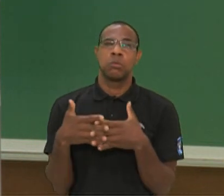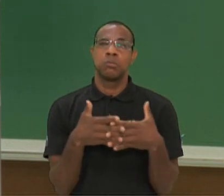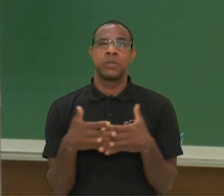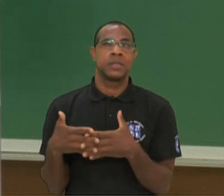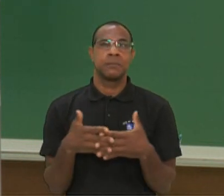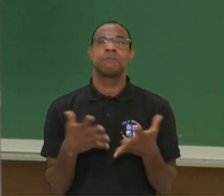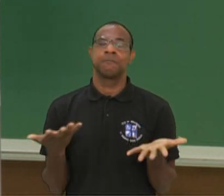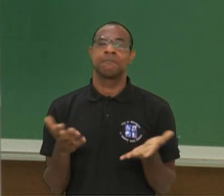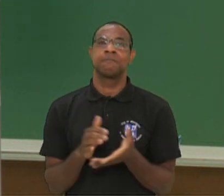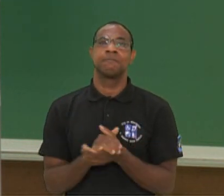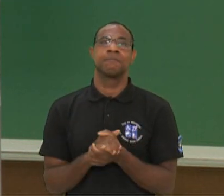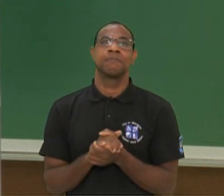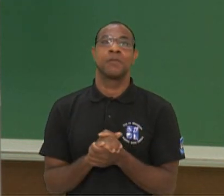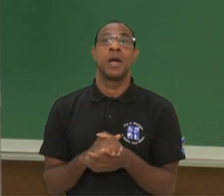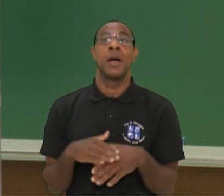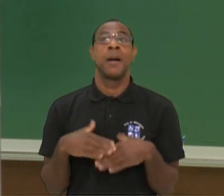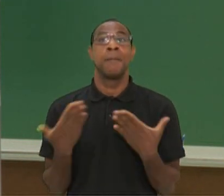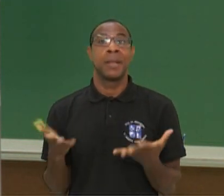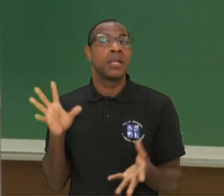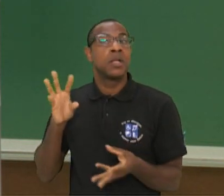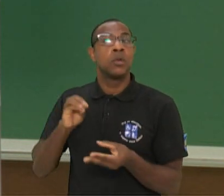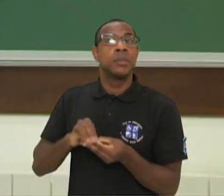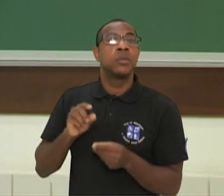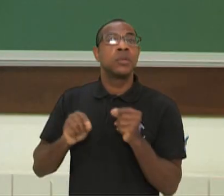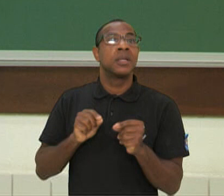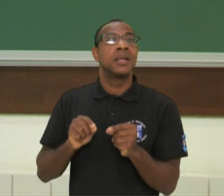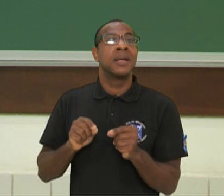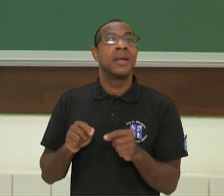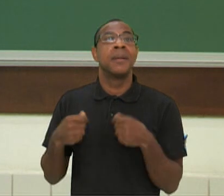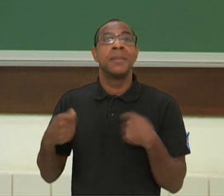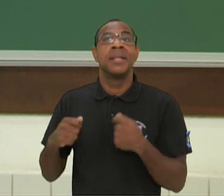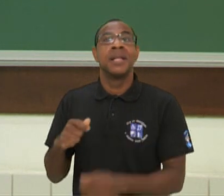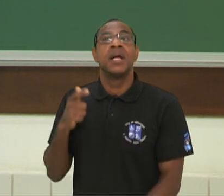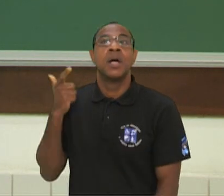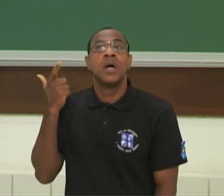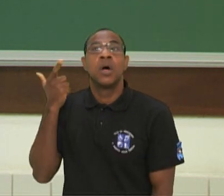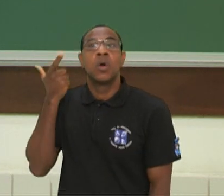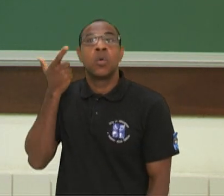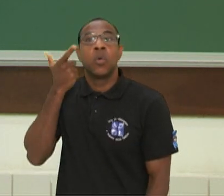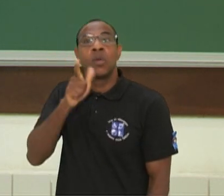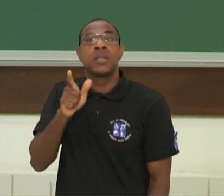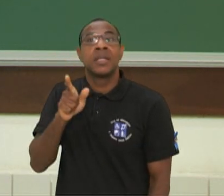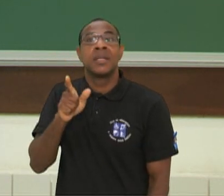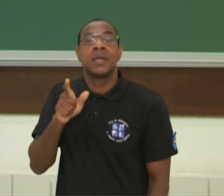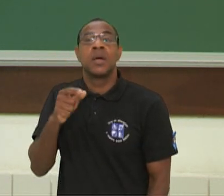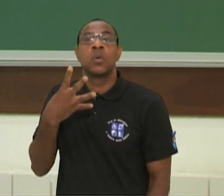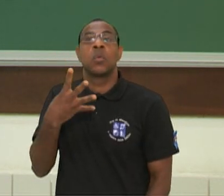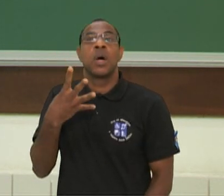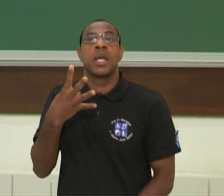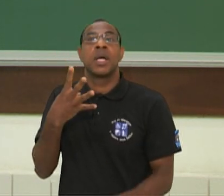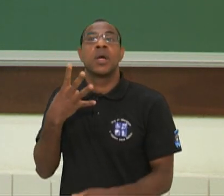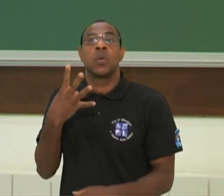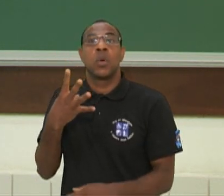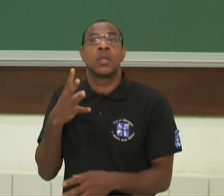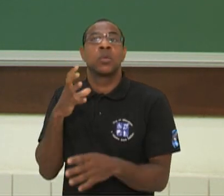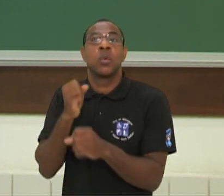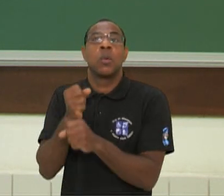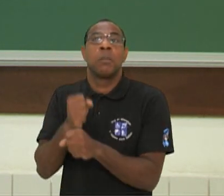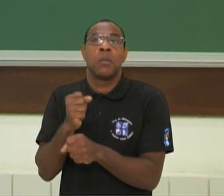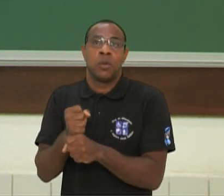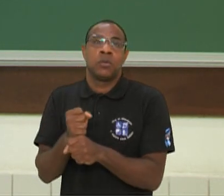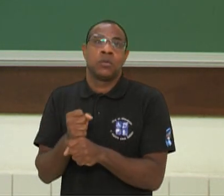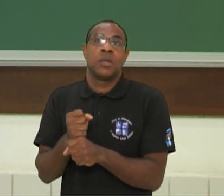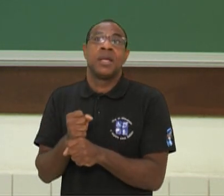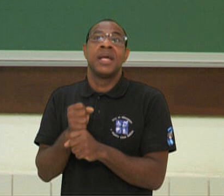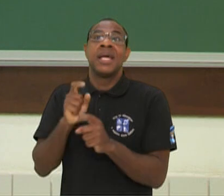um game. Mas, de maneira resumida, ele precisa conquistar 4 pontos, abrindo 2 pontos de vantagem no final. Se